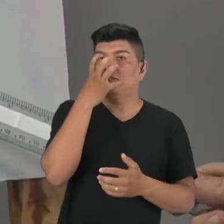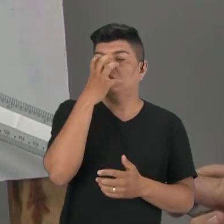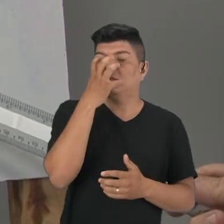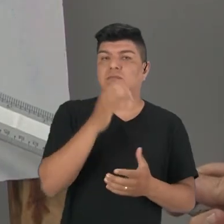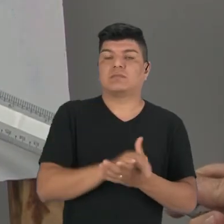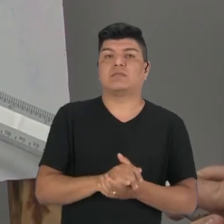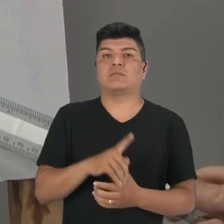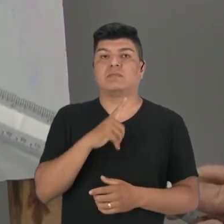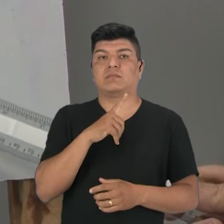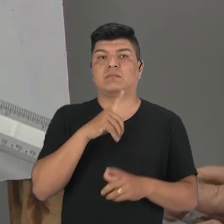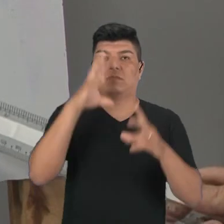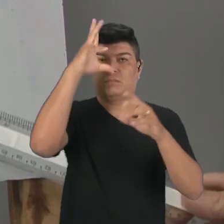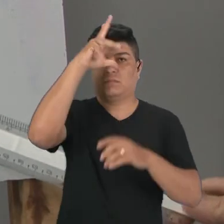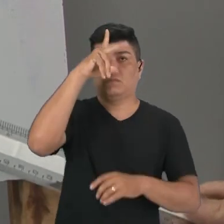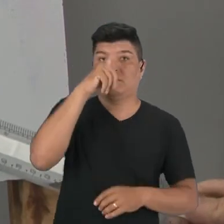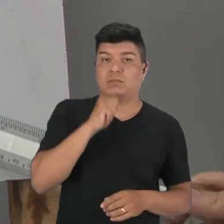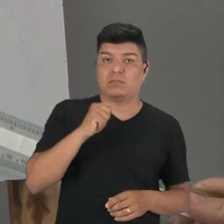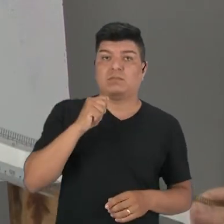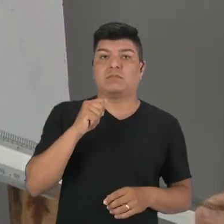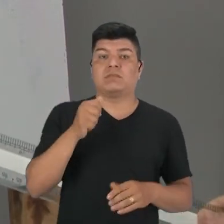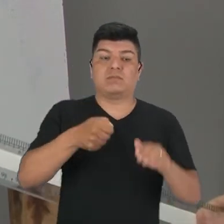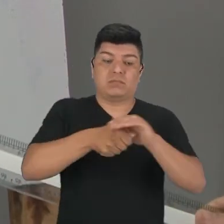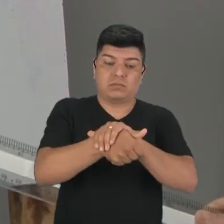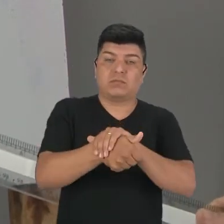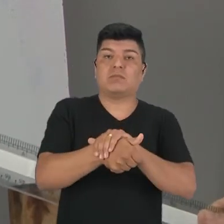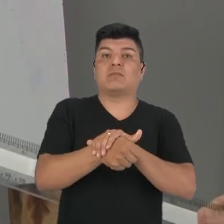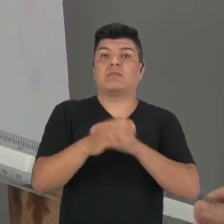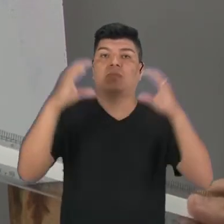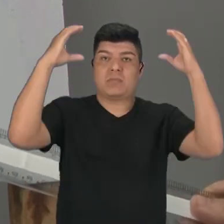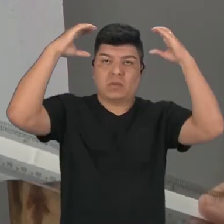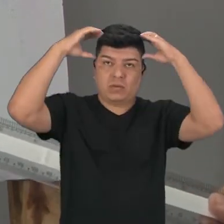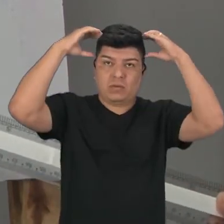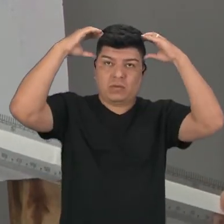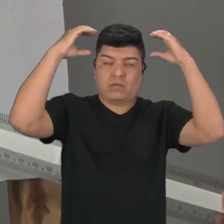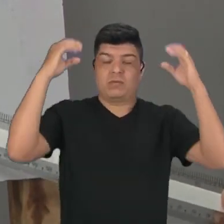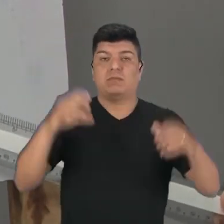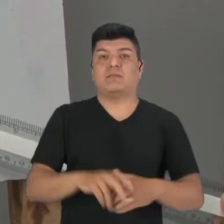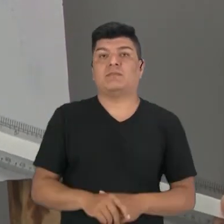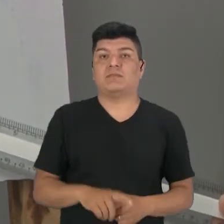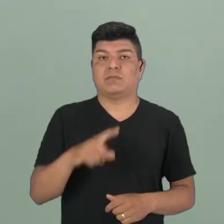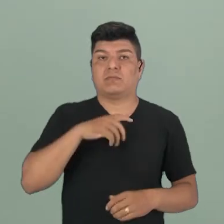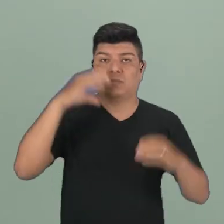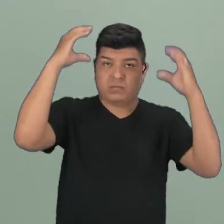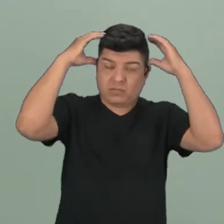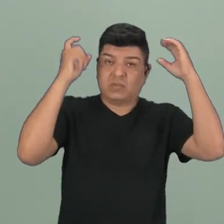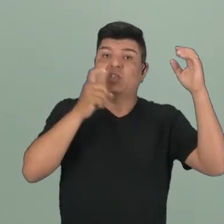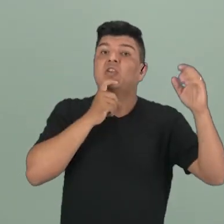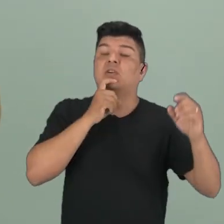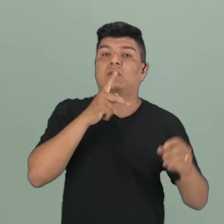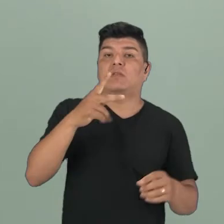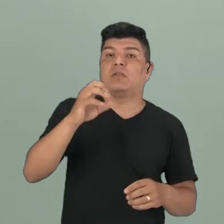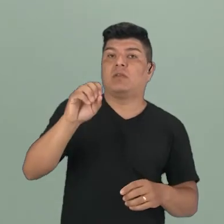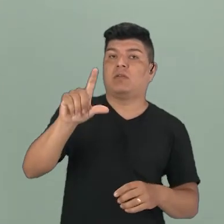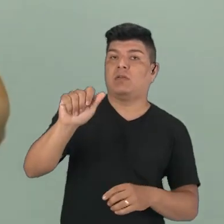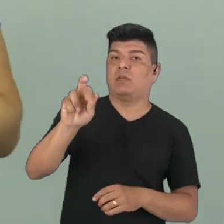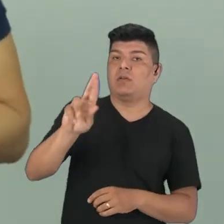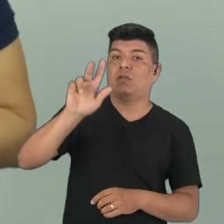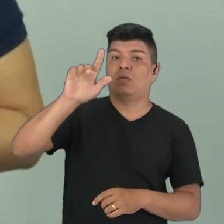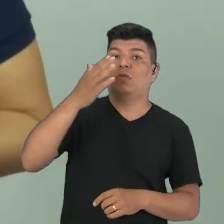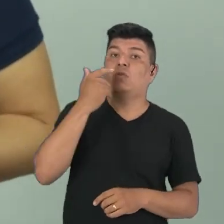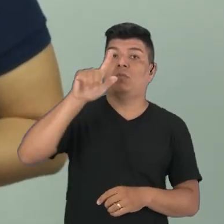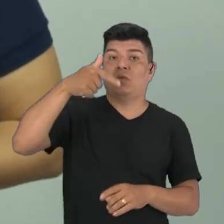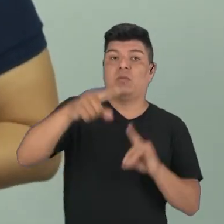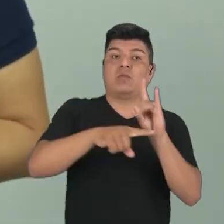cachorro nós temos a galinha tartaruga o urso me manda trás temos o urso polar também se alimenta de hoje maior